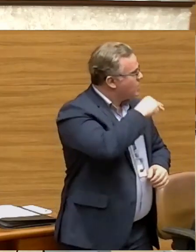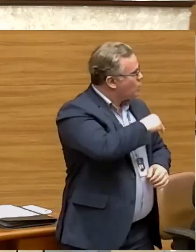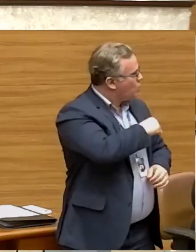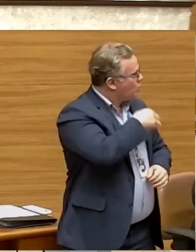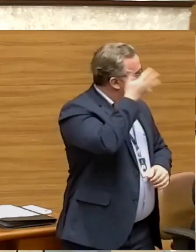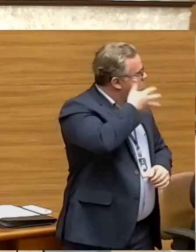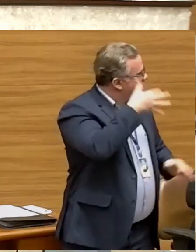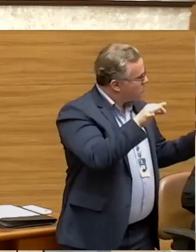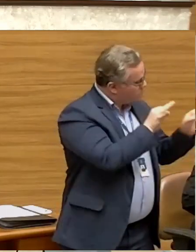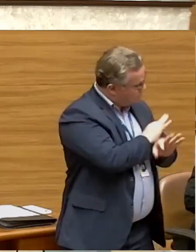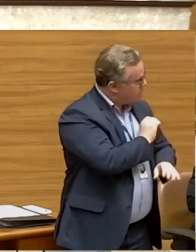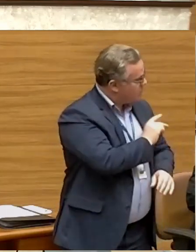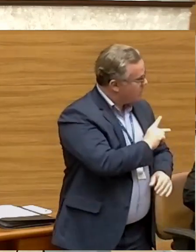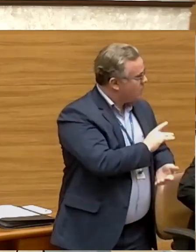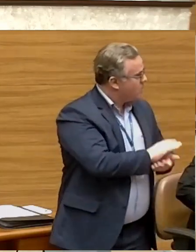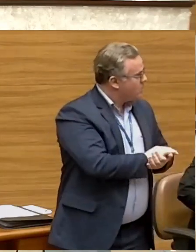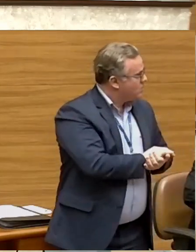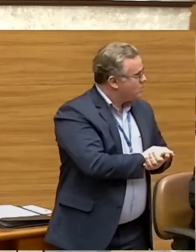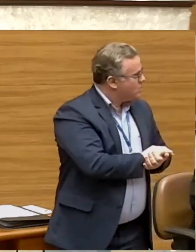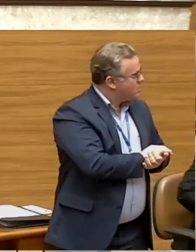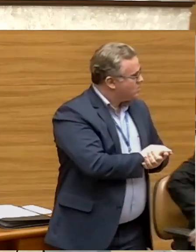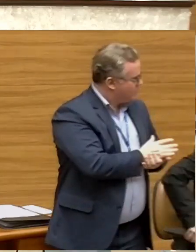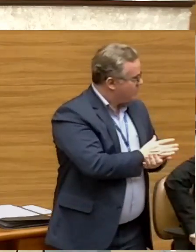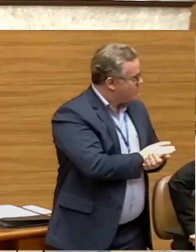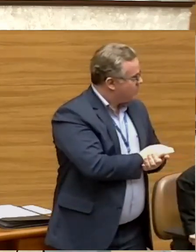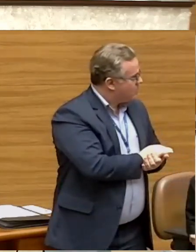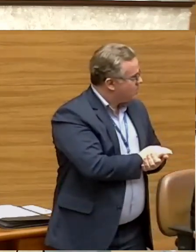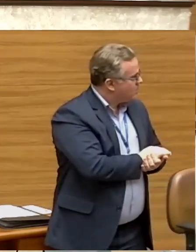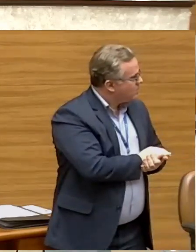possam, né, serem contempladas.